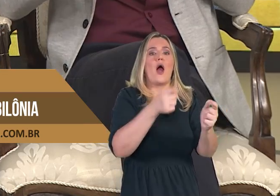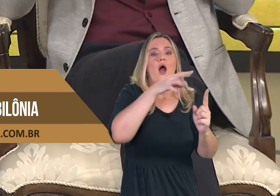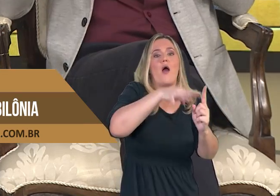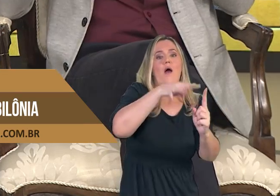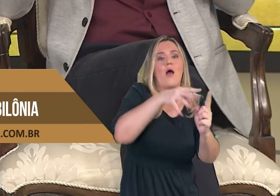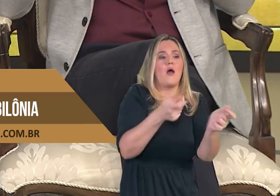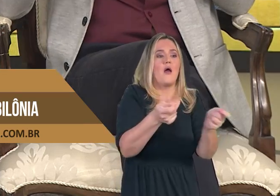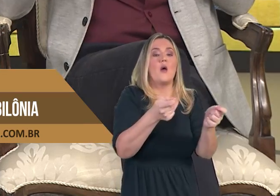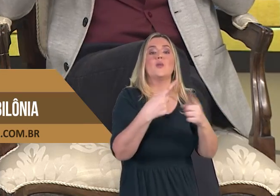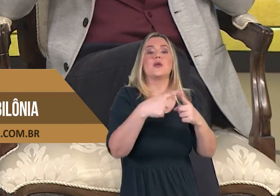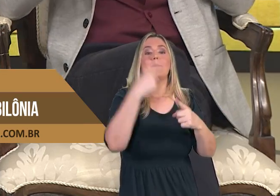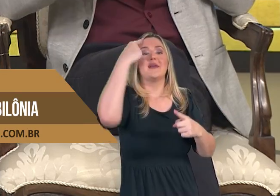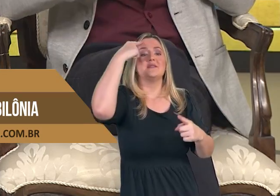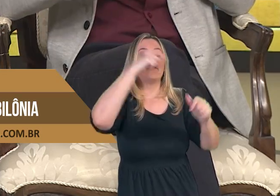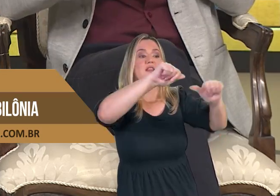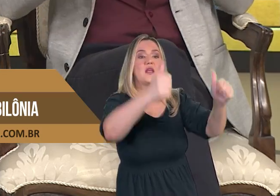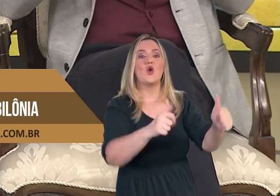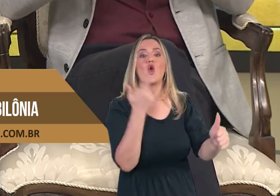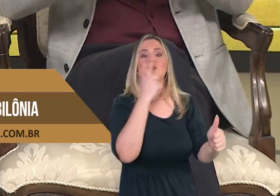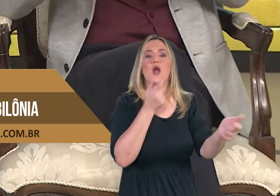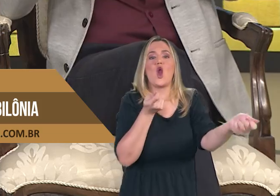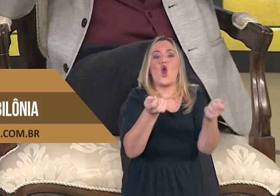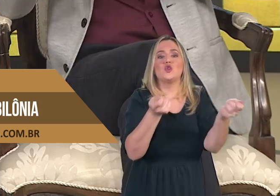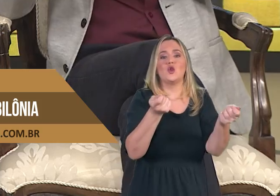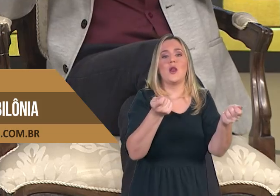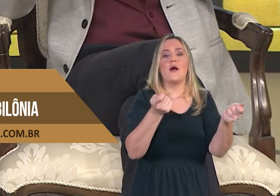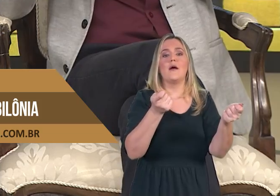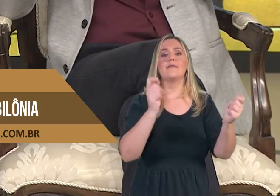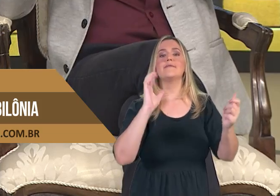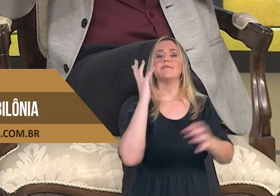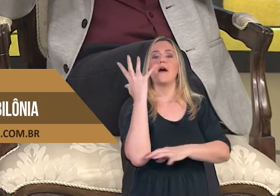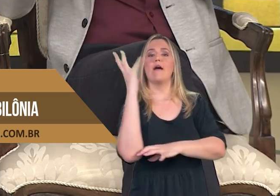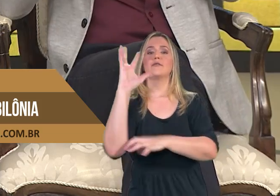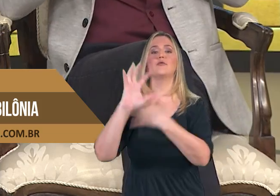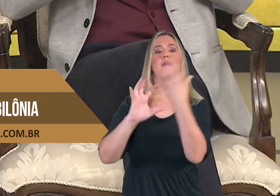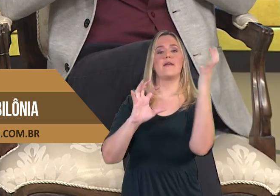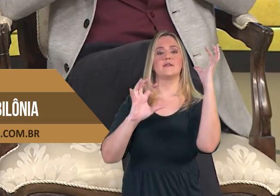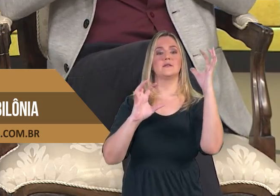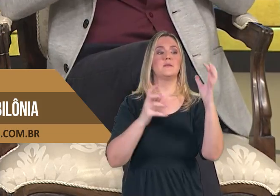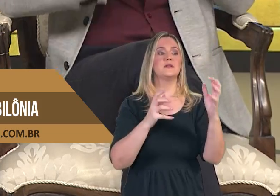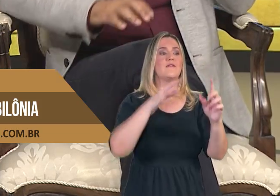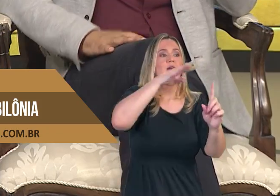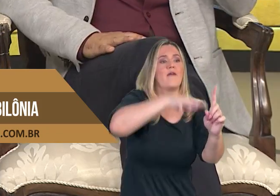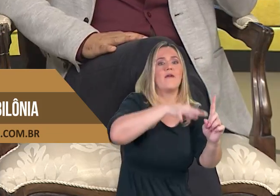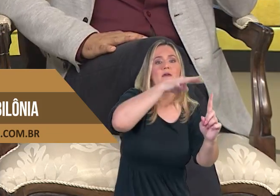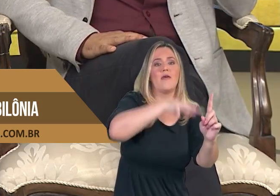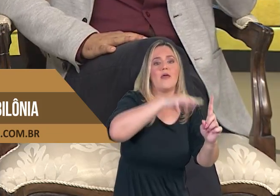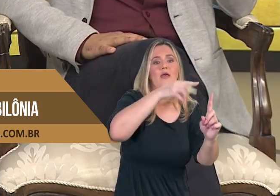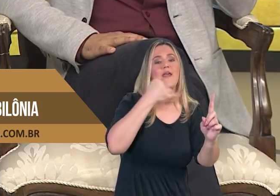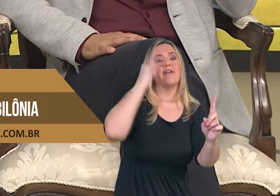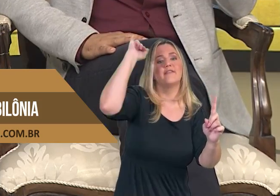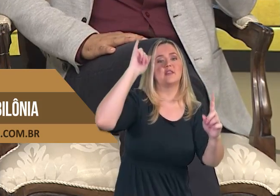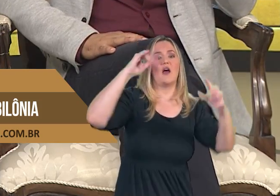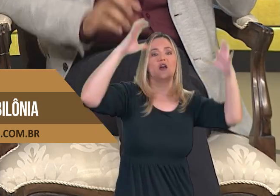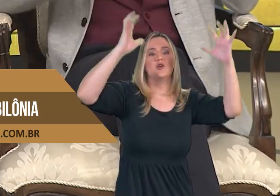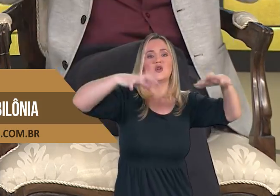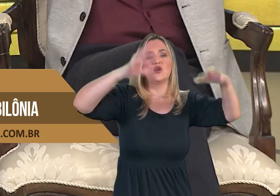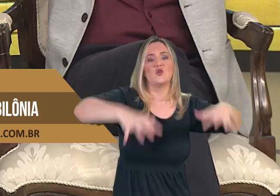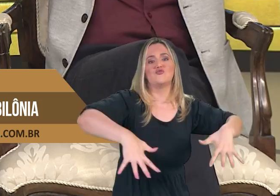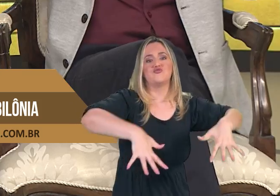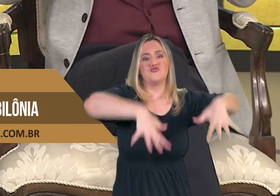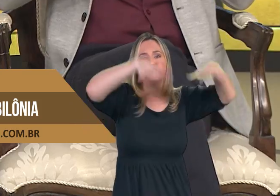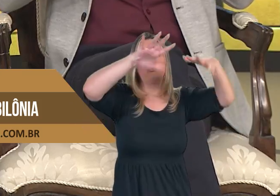desastres ecológicos ou eclipses. Eles eram especialmente ativos e preparados para isso. Eles também assumiam o papel